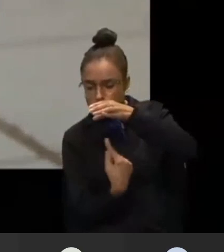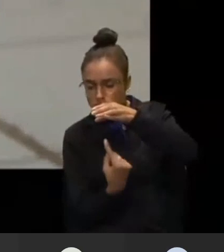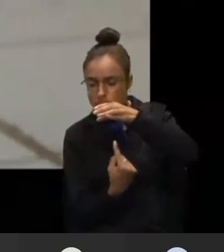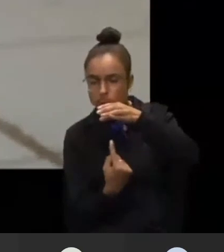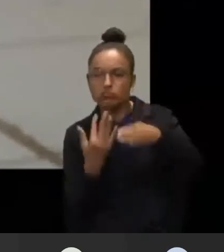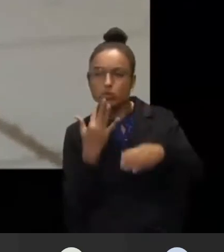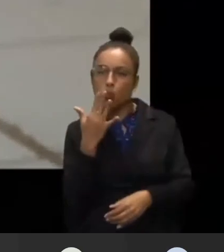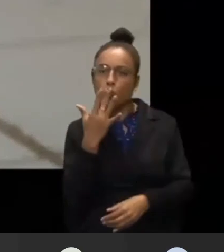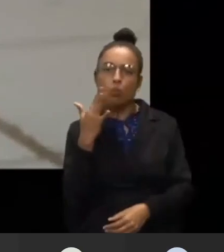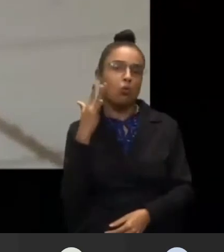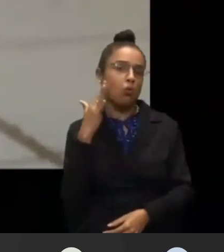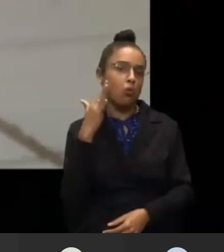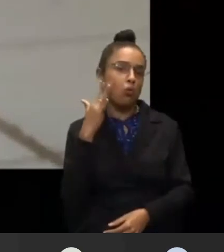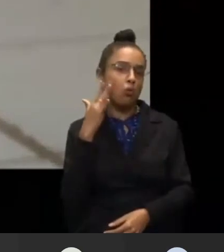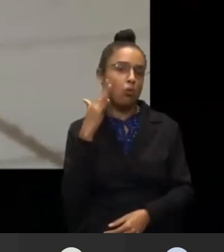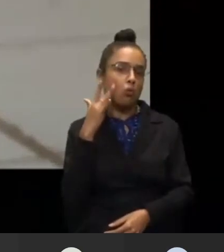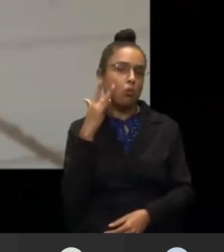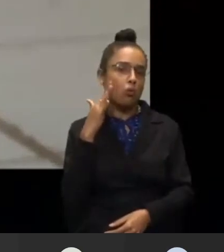rosa.